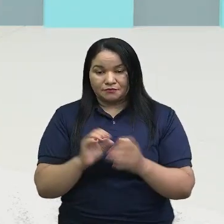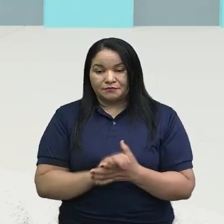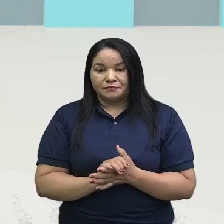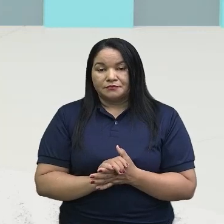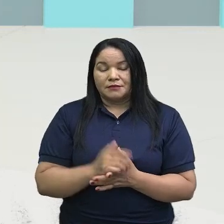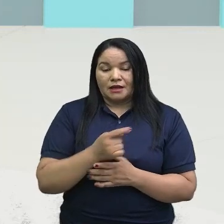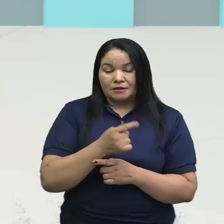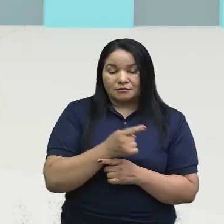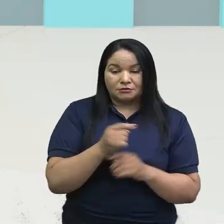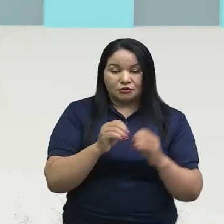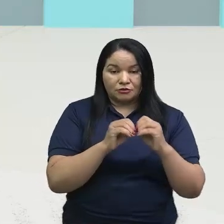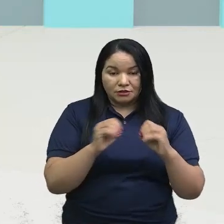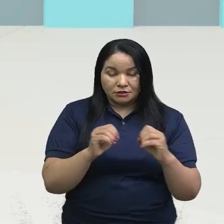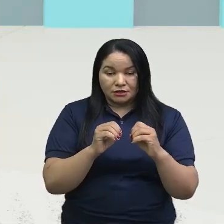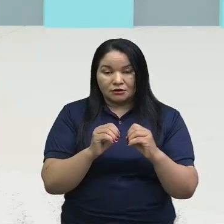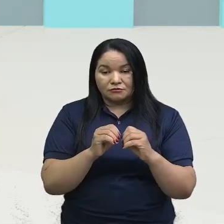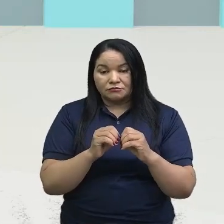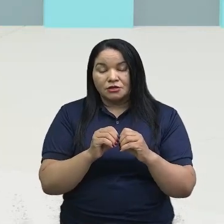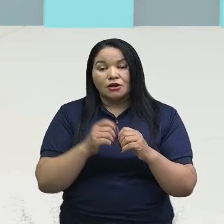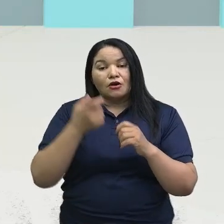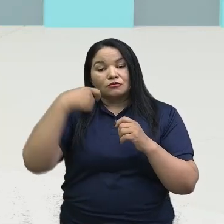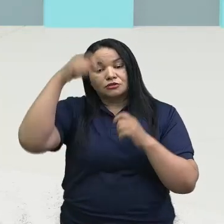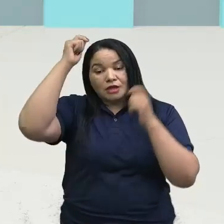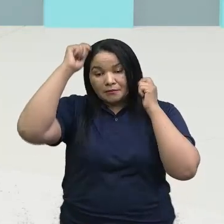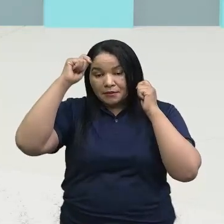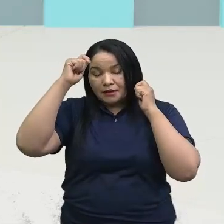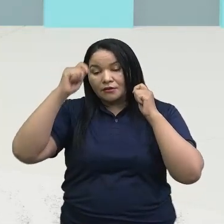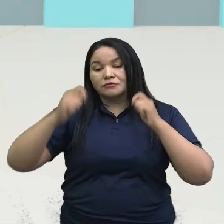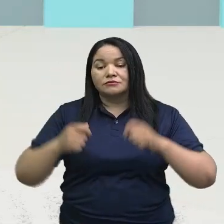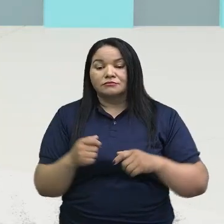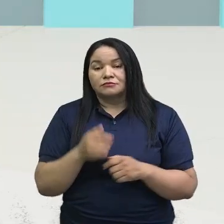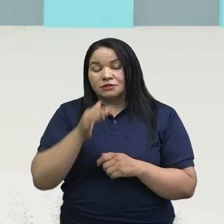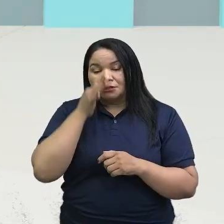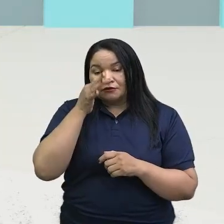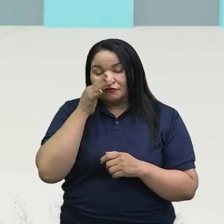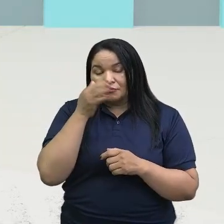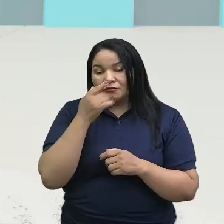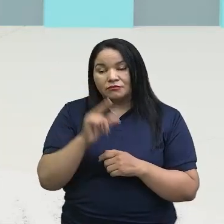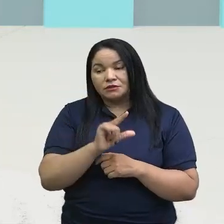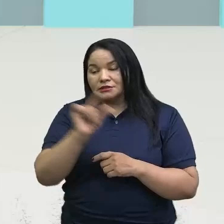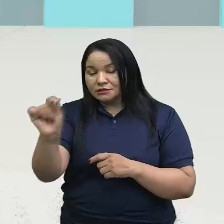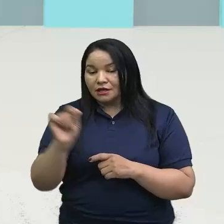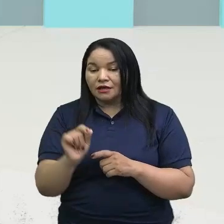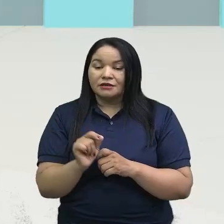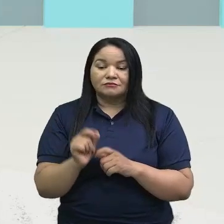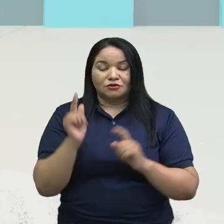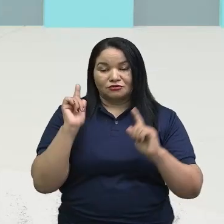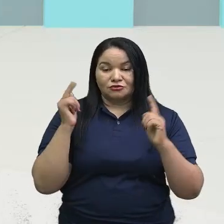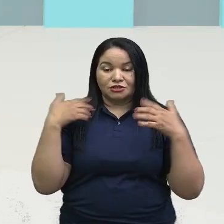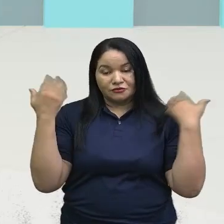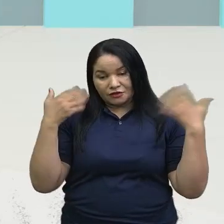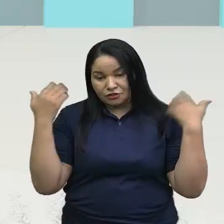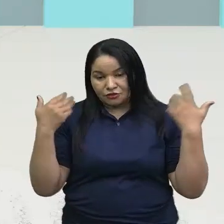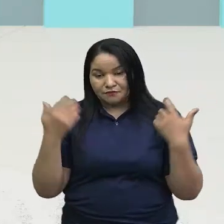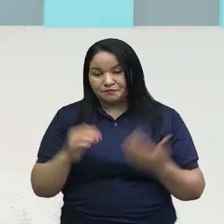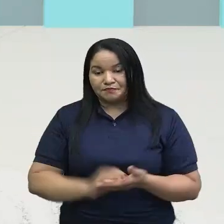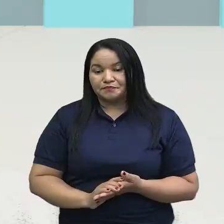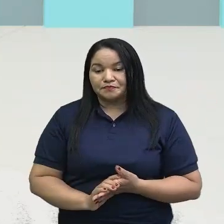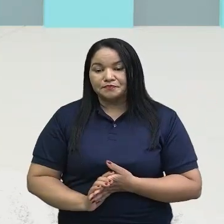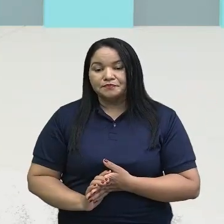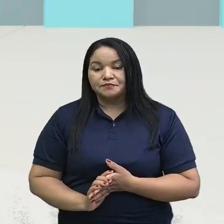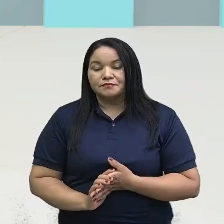primeira oração põe simplesmente um chapéu de flor e vai se divertir com o mundo. Então, esse poema é